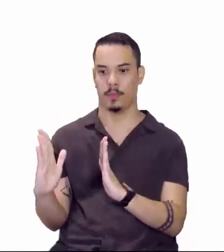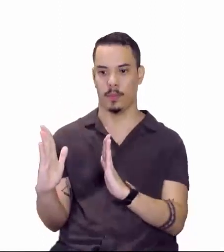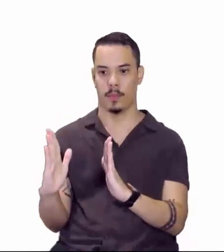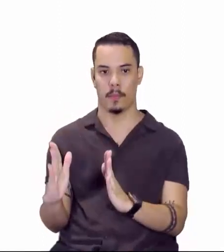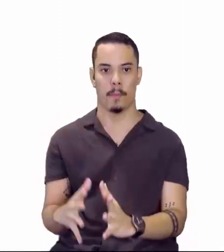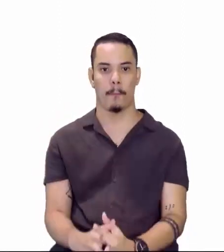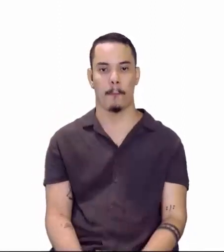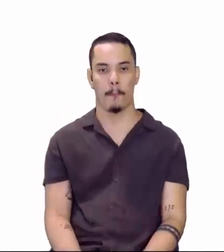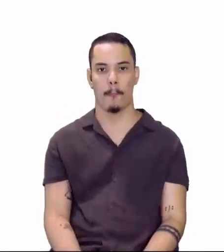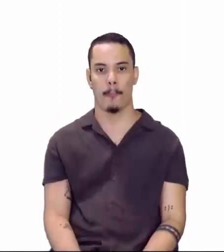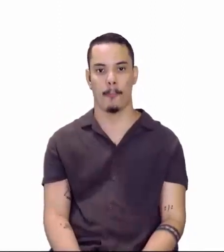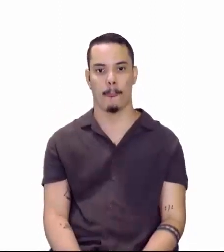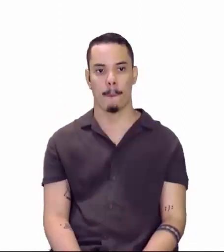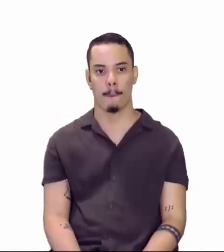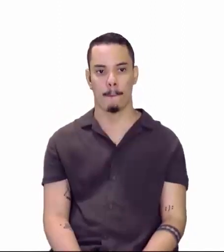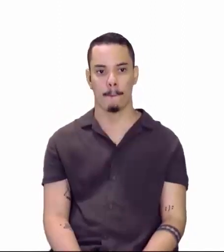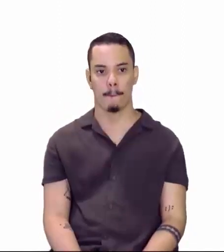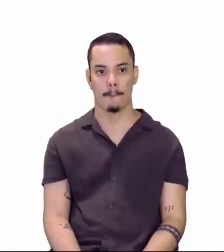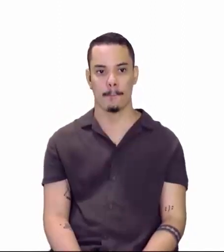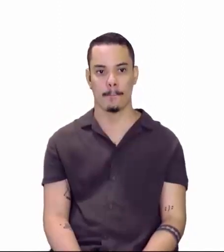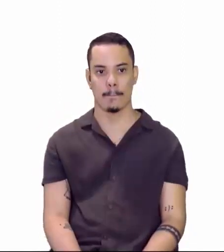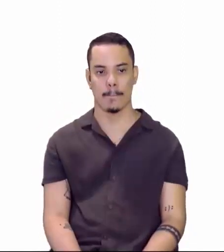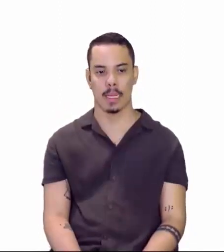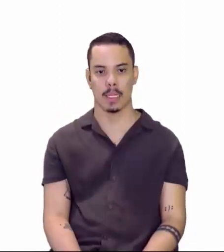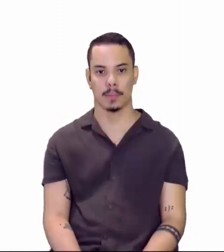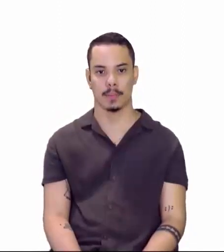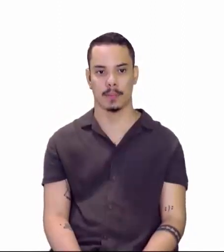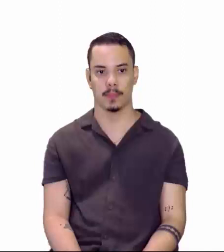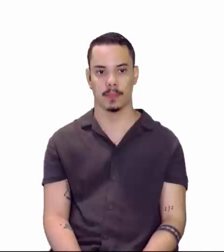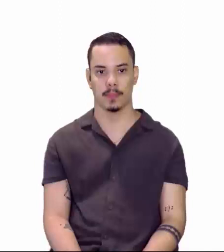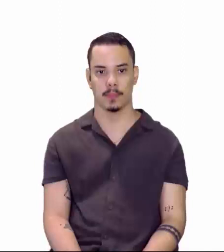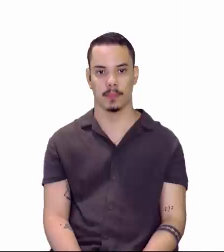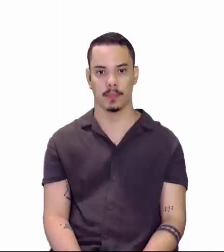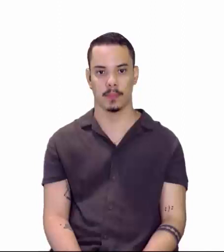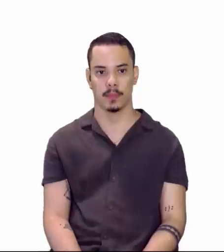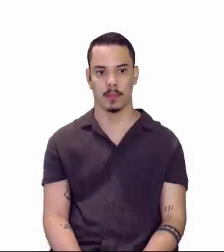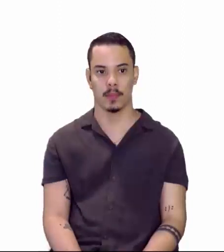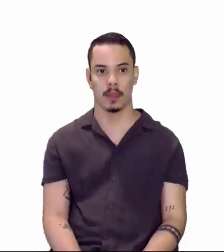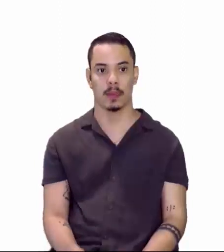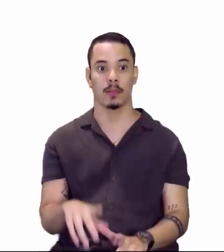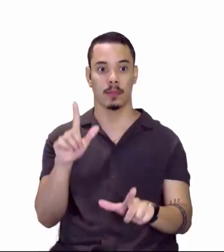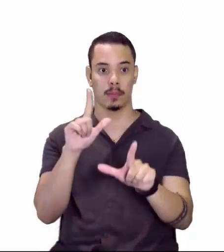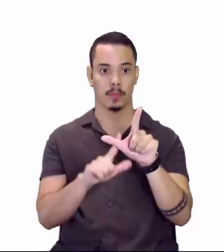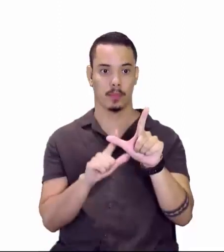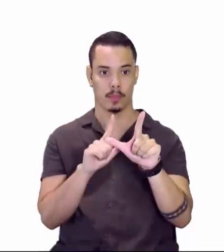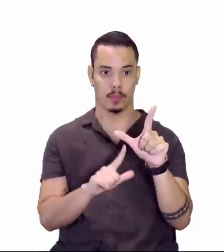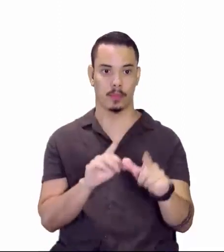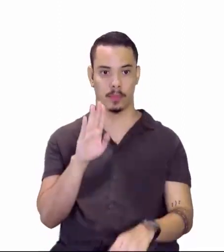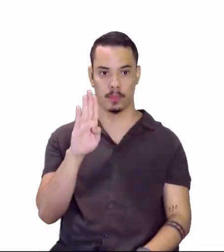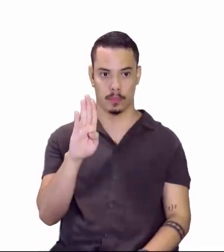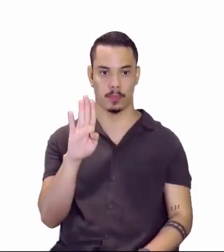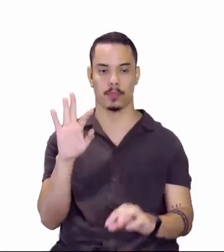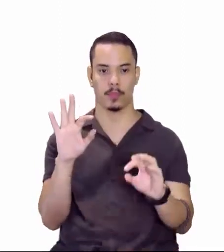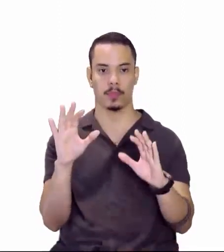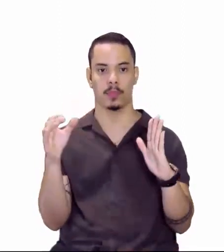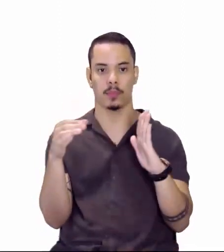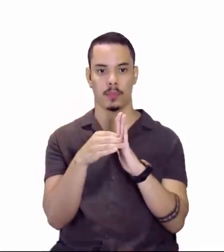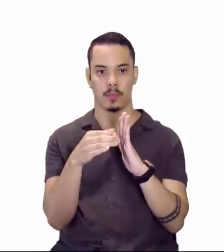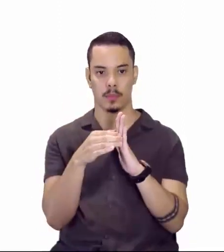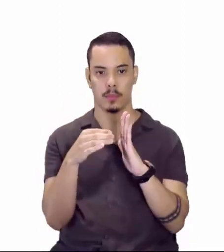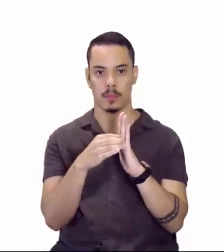período, né? As linhas verticais com as horizontais. Letra B, família do carbono e